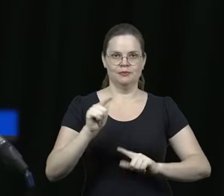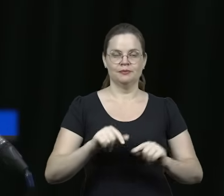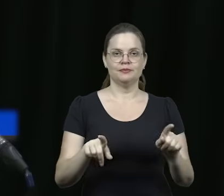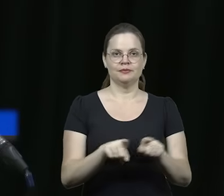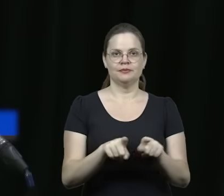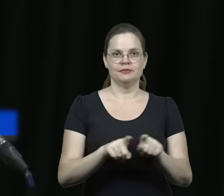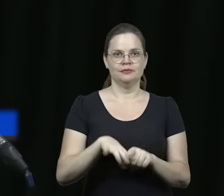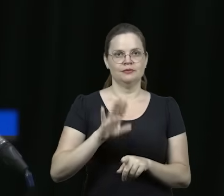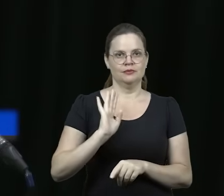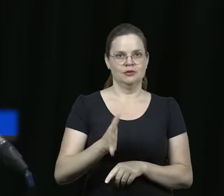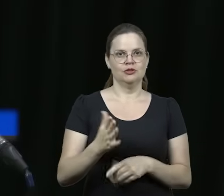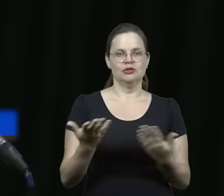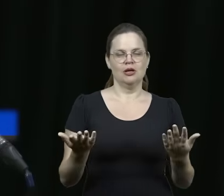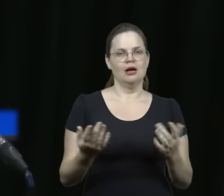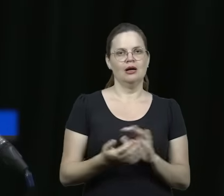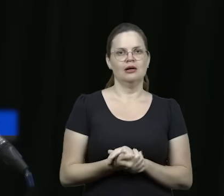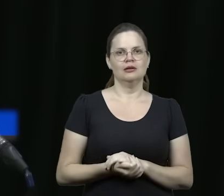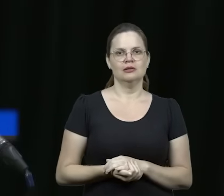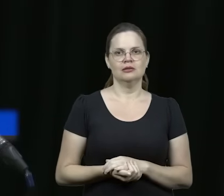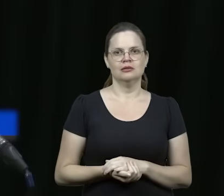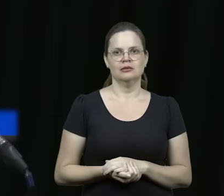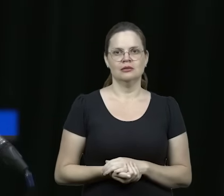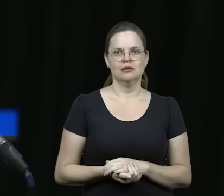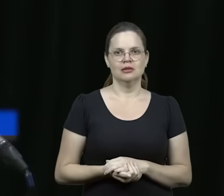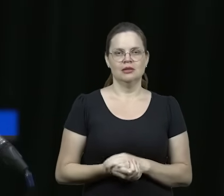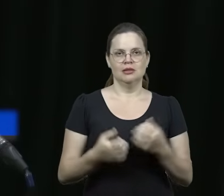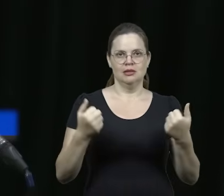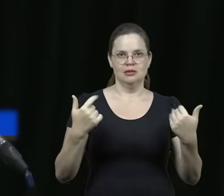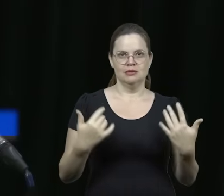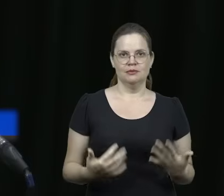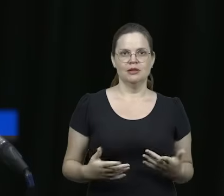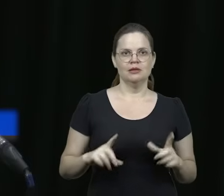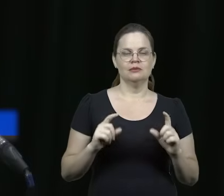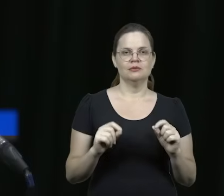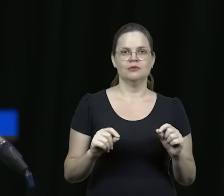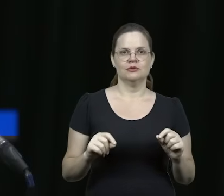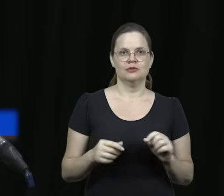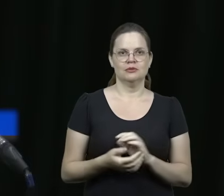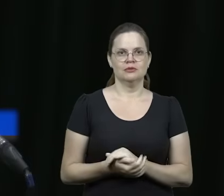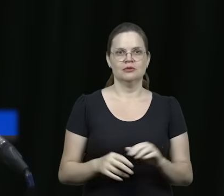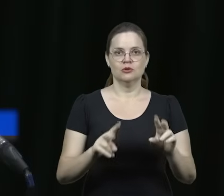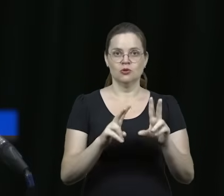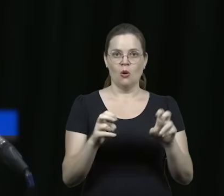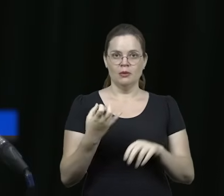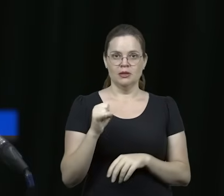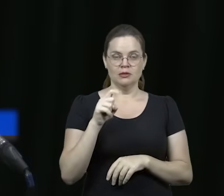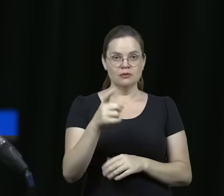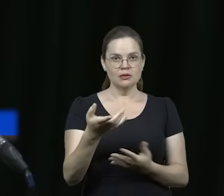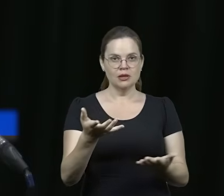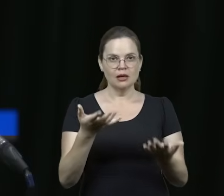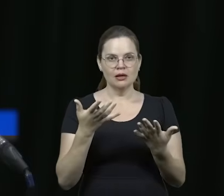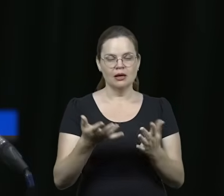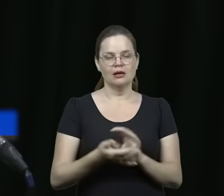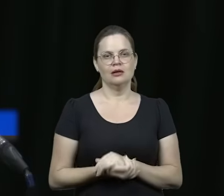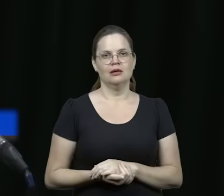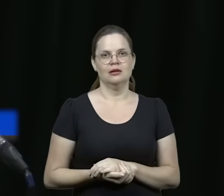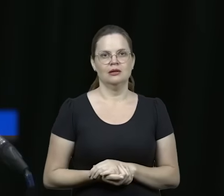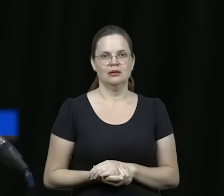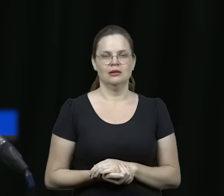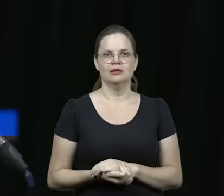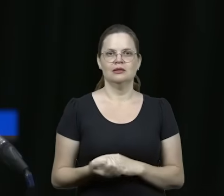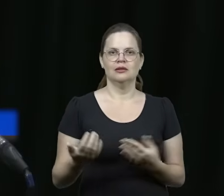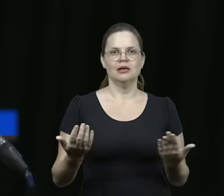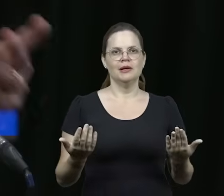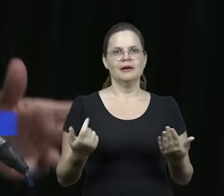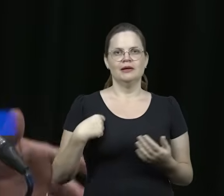no início, até pedi para o pastor Leonardo também falar alguma coisa acerca daqueles que desejarem, né,